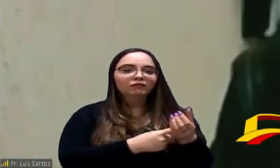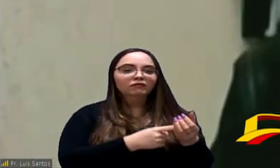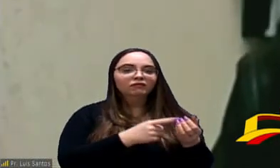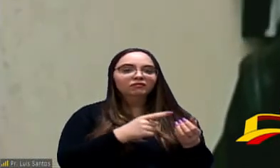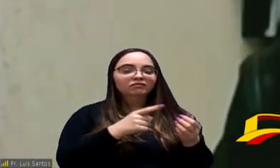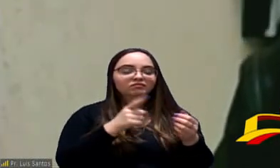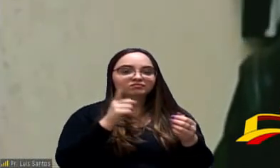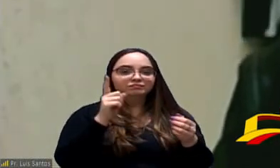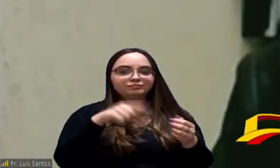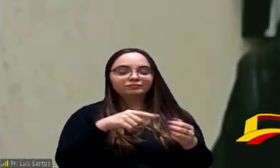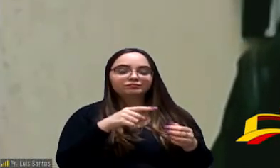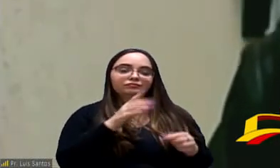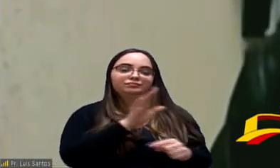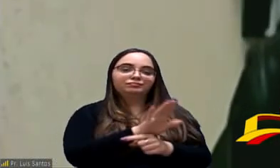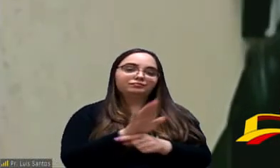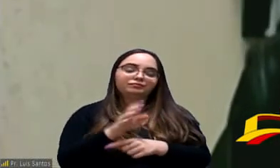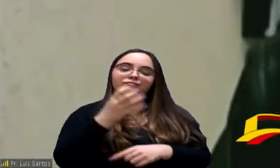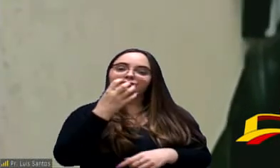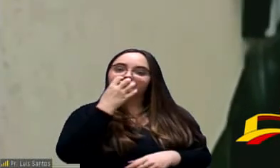da castração animal.